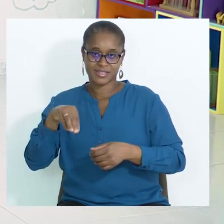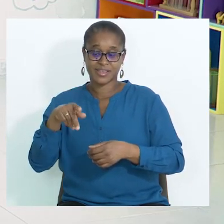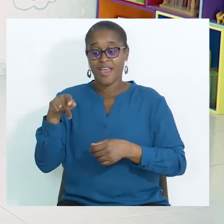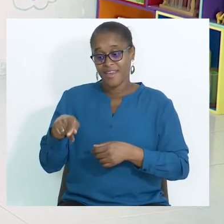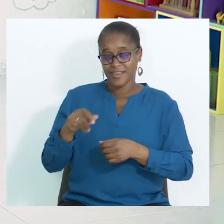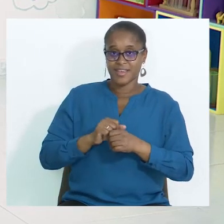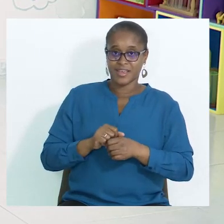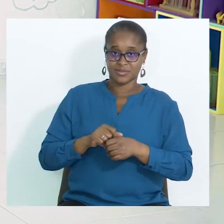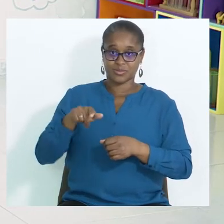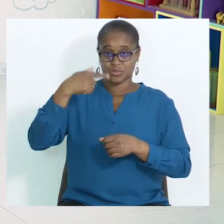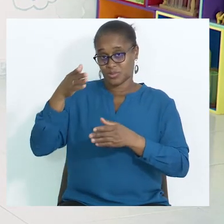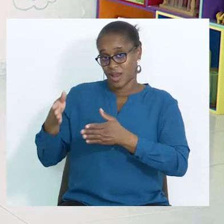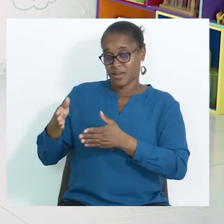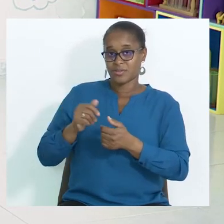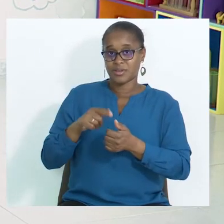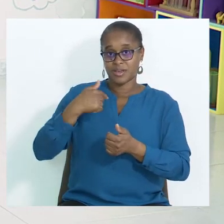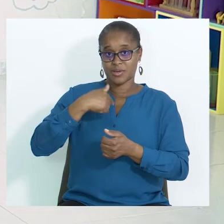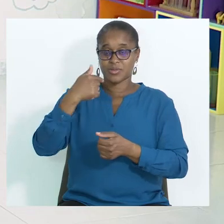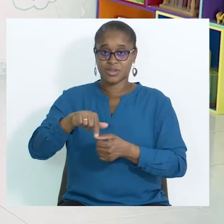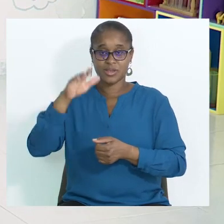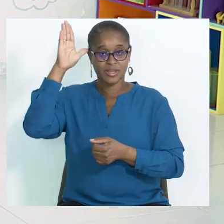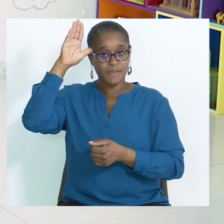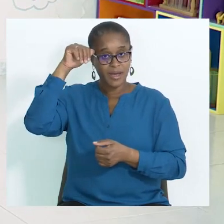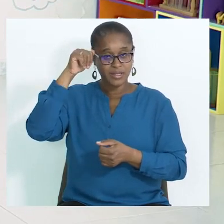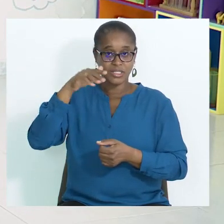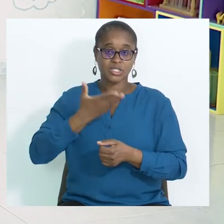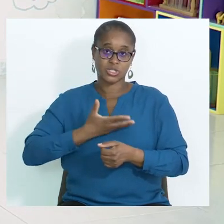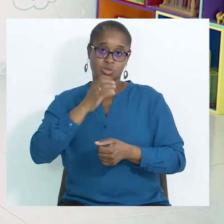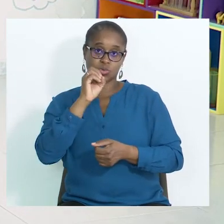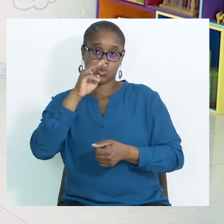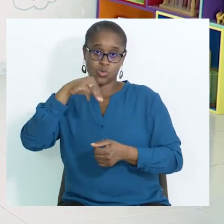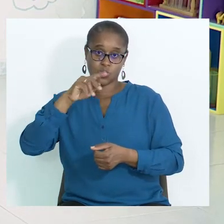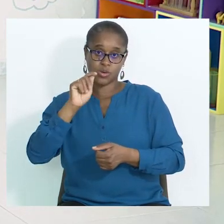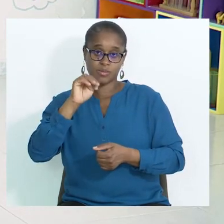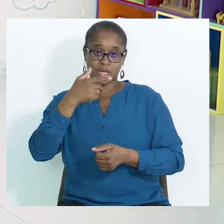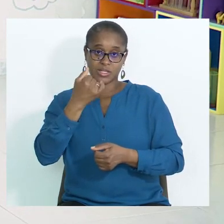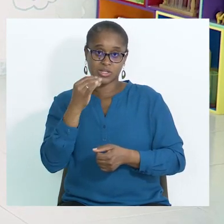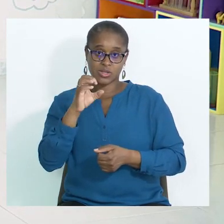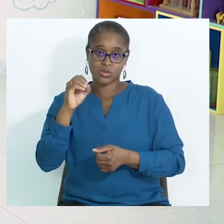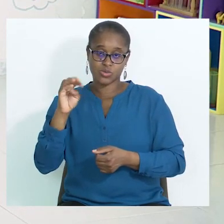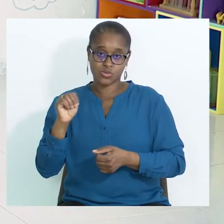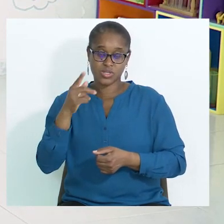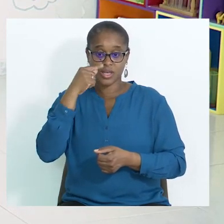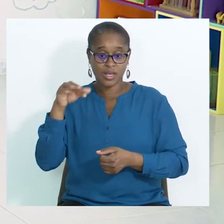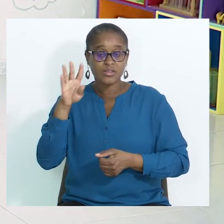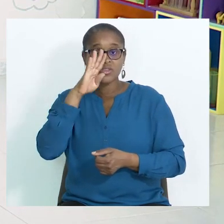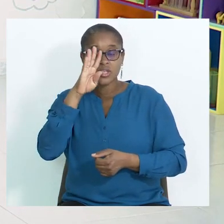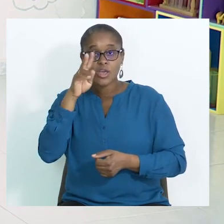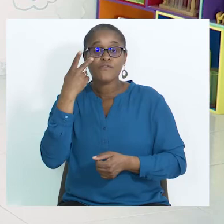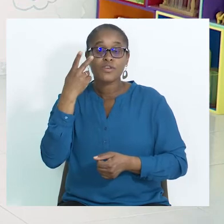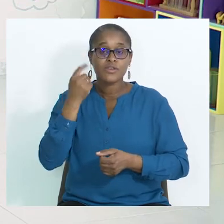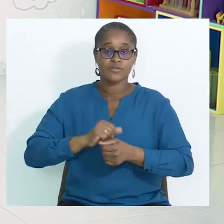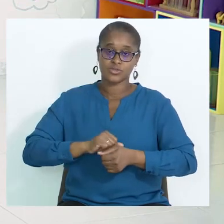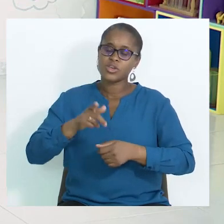e aqui vou treinar eu tenho os animais domésticos eles são seres